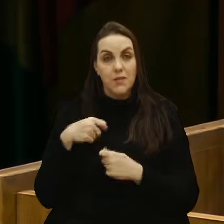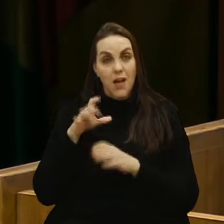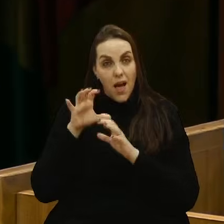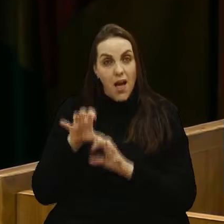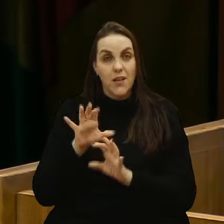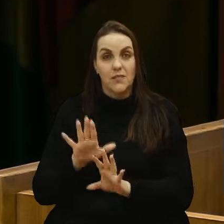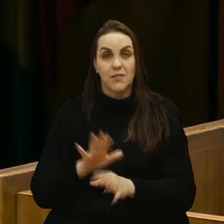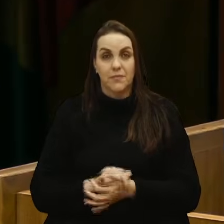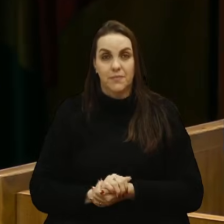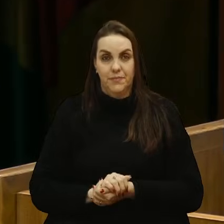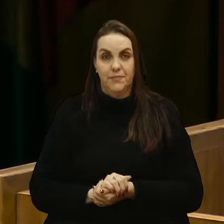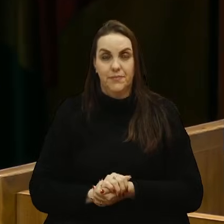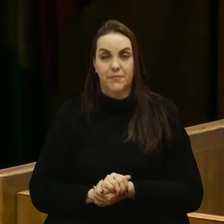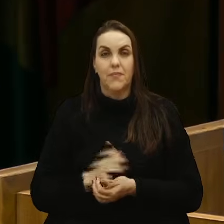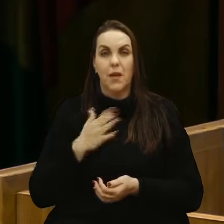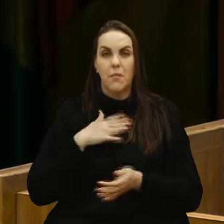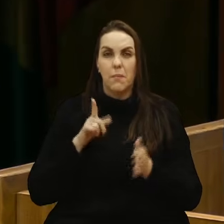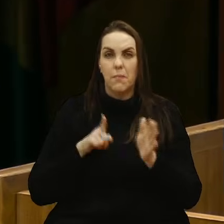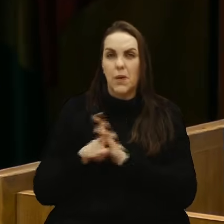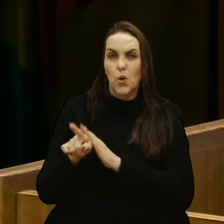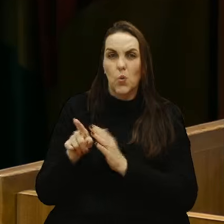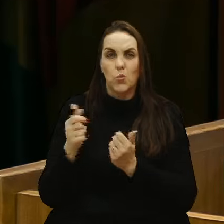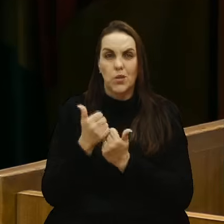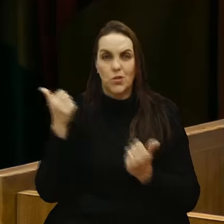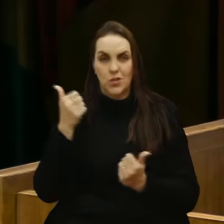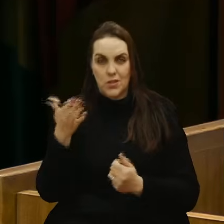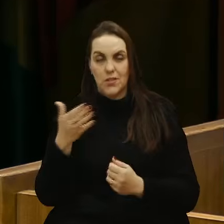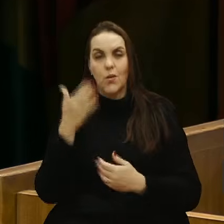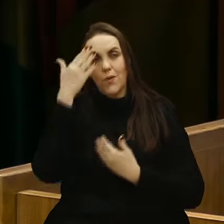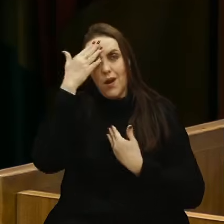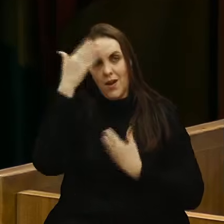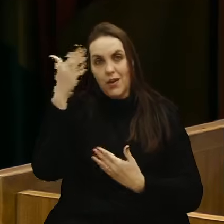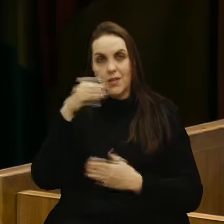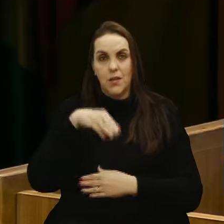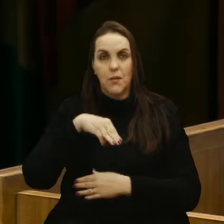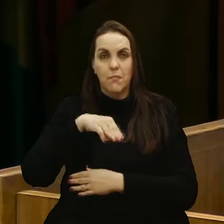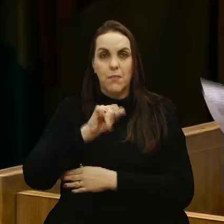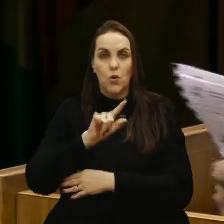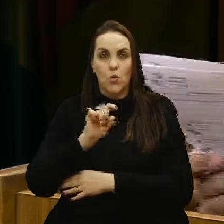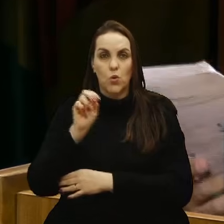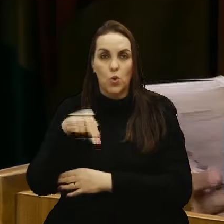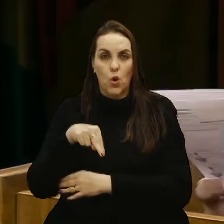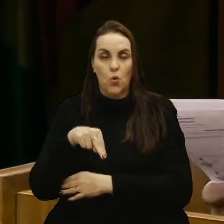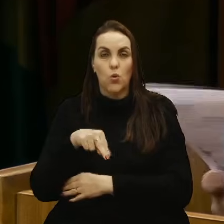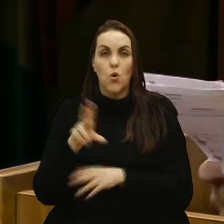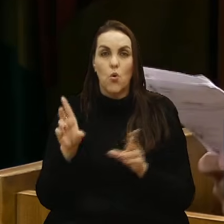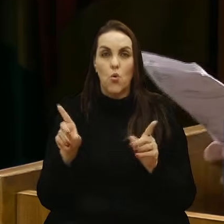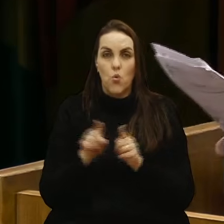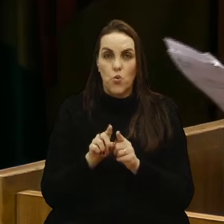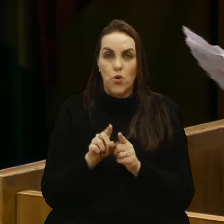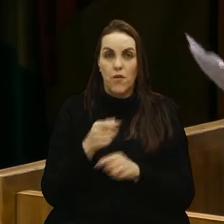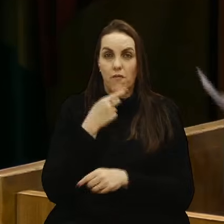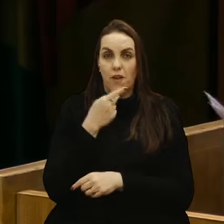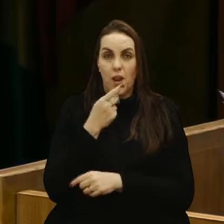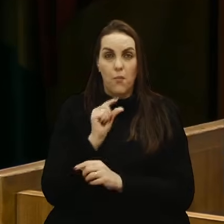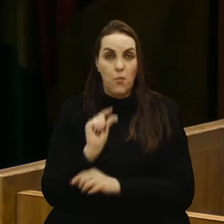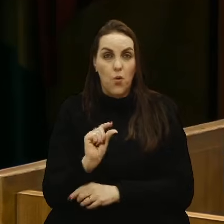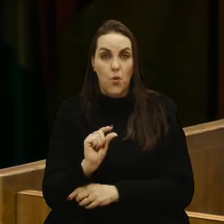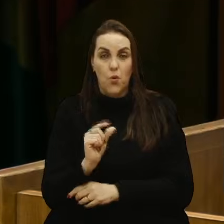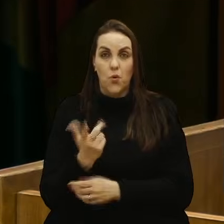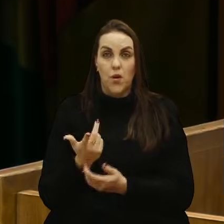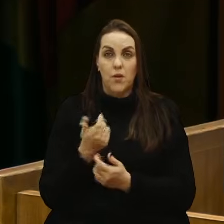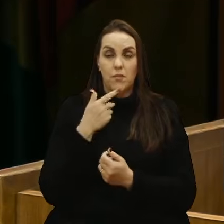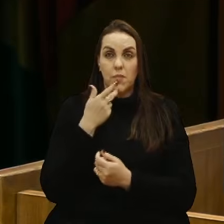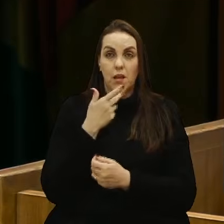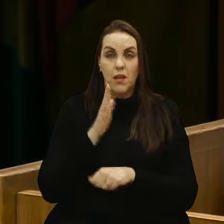O questionamento que eu faço à direção, e agradeço ao Milton, sempre é muito econômico nas palavras quando vem nessa casa, não precisa usar todo